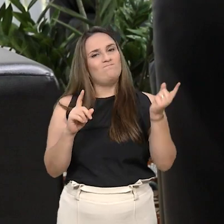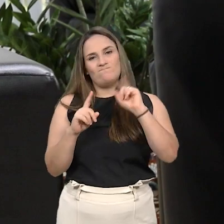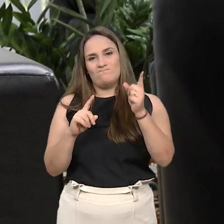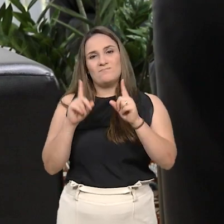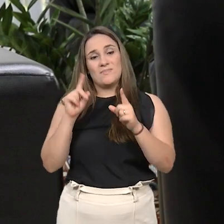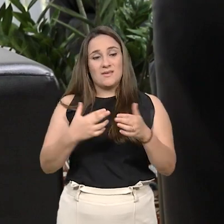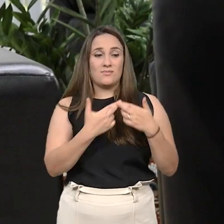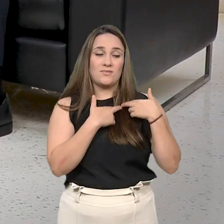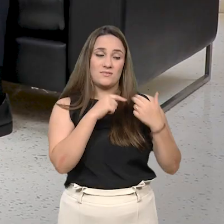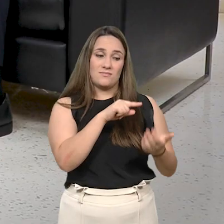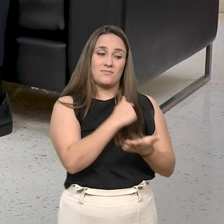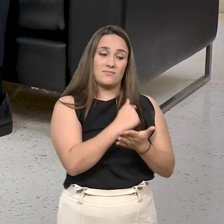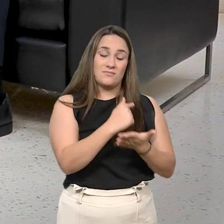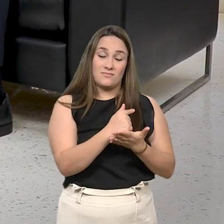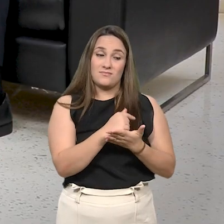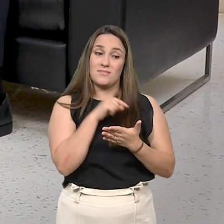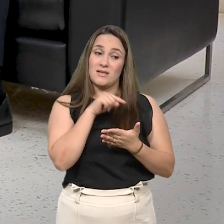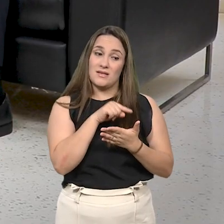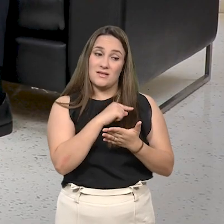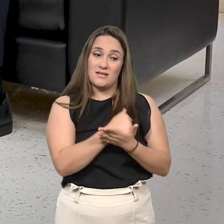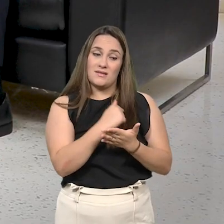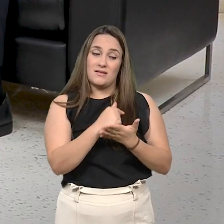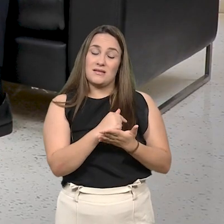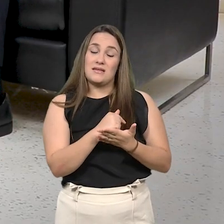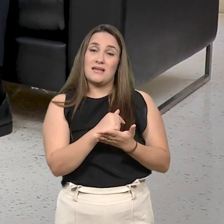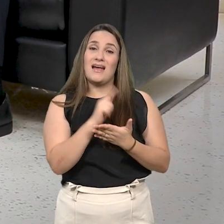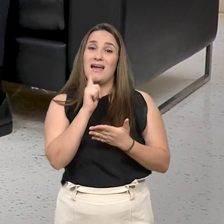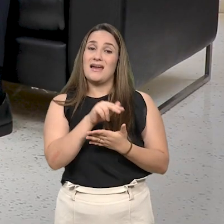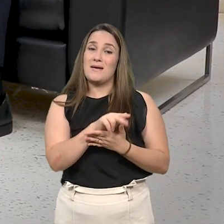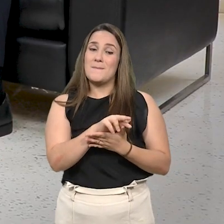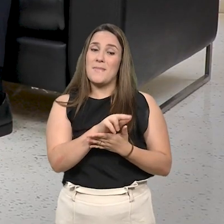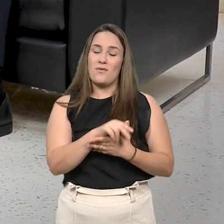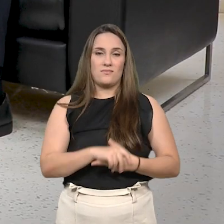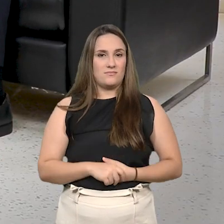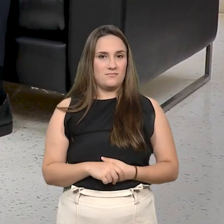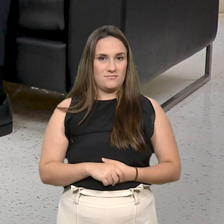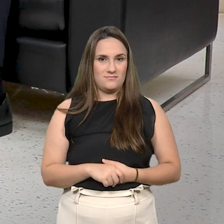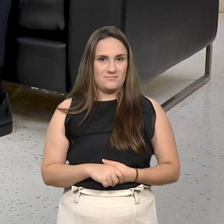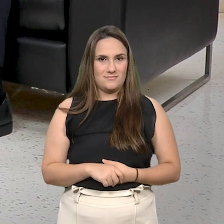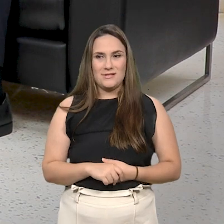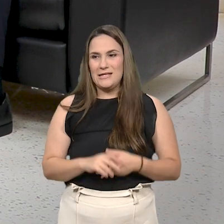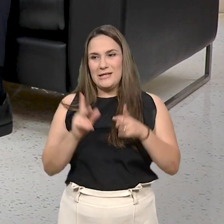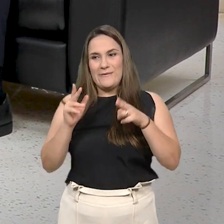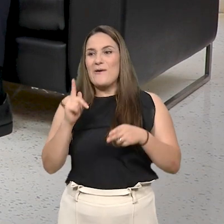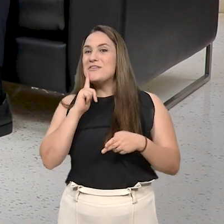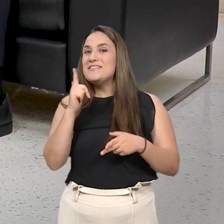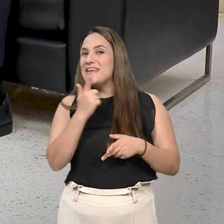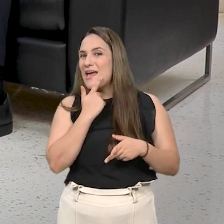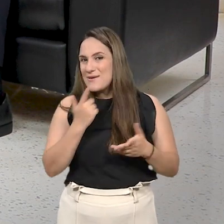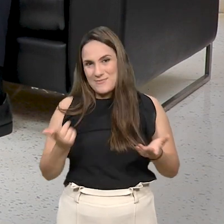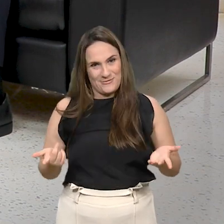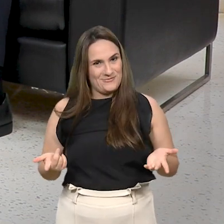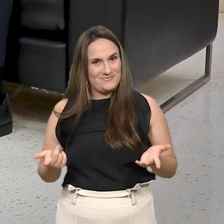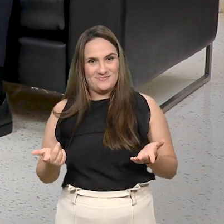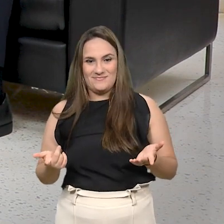função está com os cartórios. Só que o cartório é nosso irmão. O cartório, nós somos irmãos siameses, não